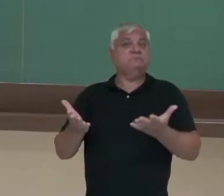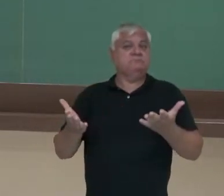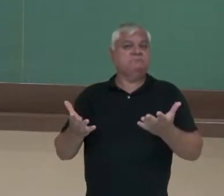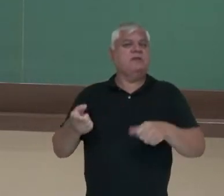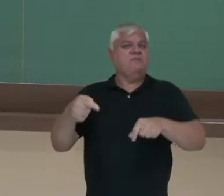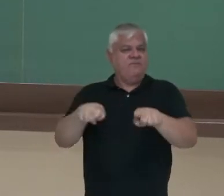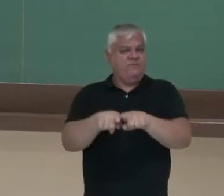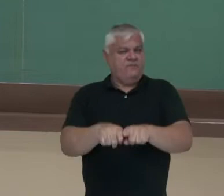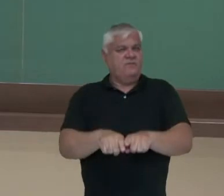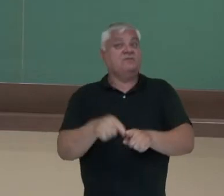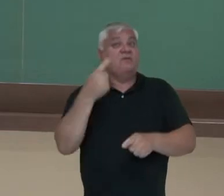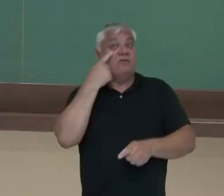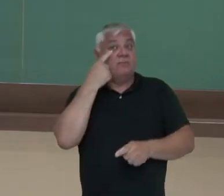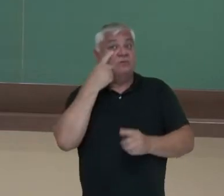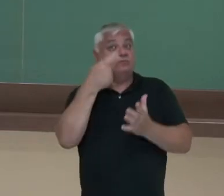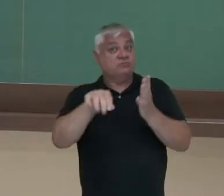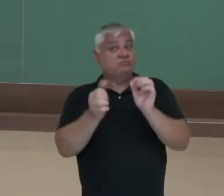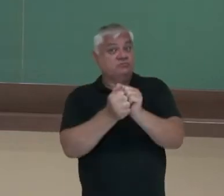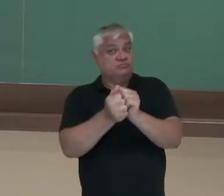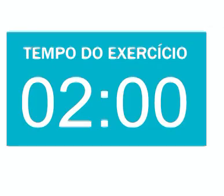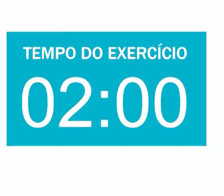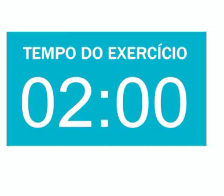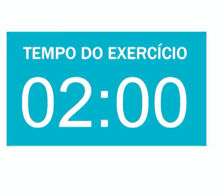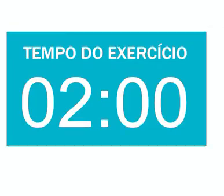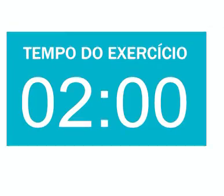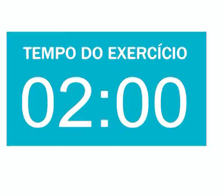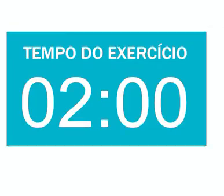pouquinho nós voltamos, nós vamos corrigir junto essa, viu?